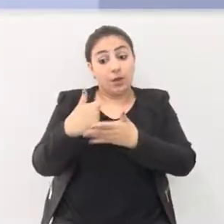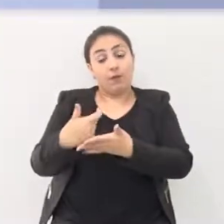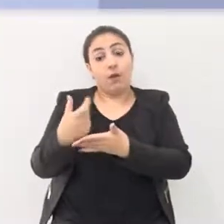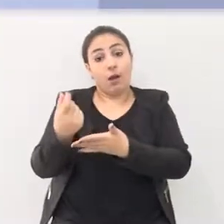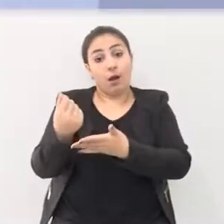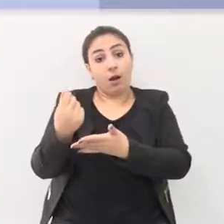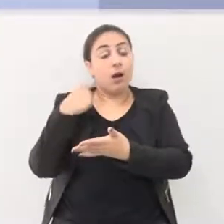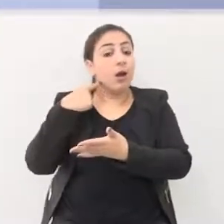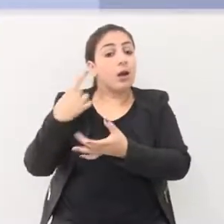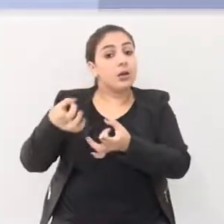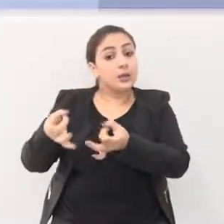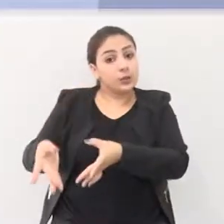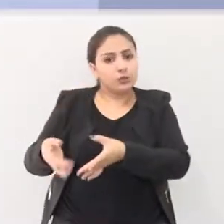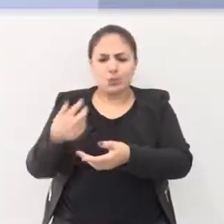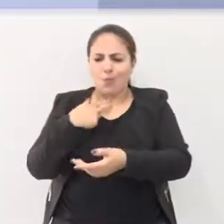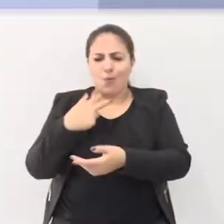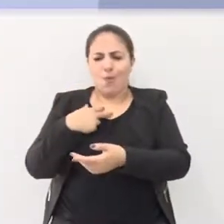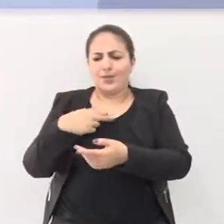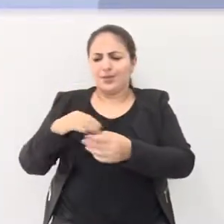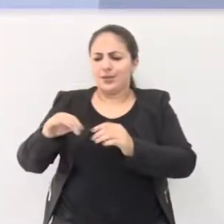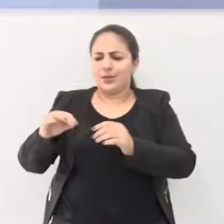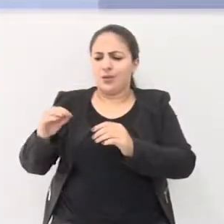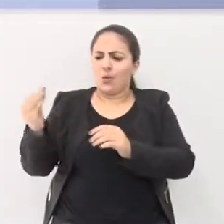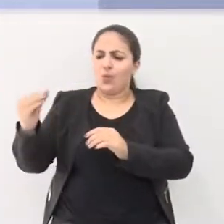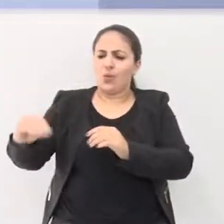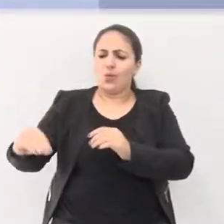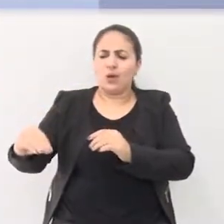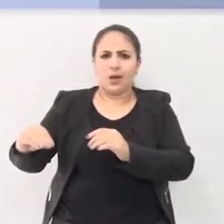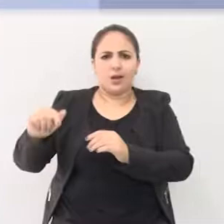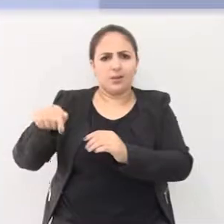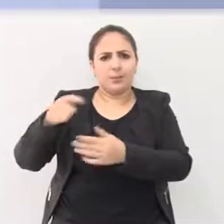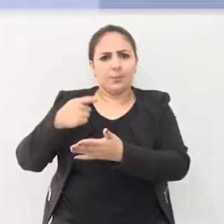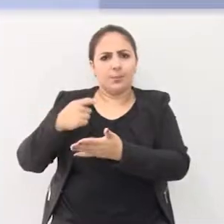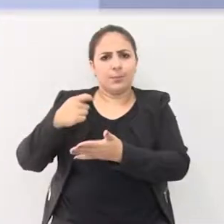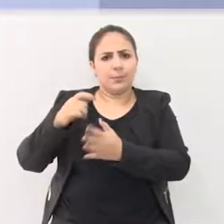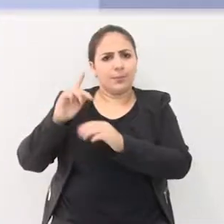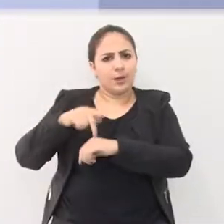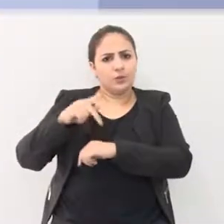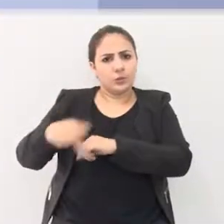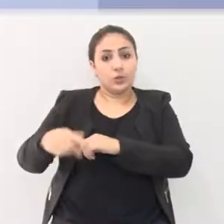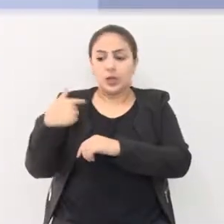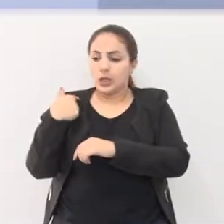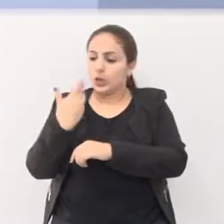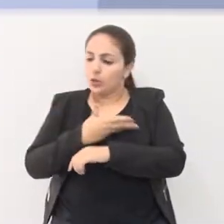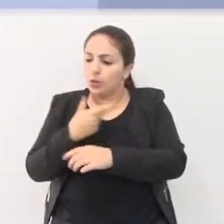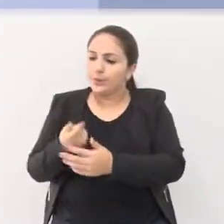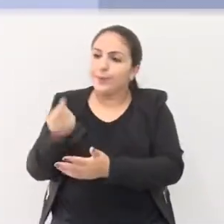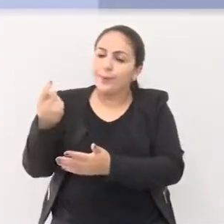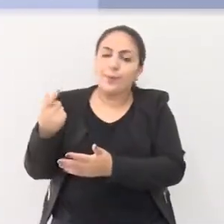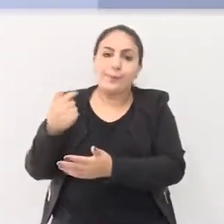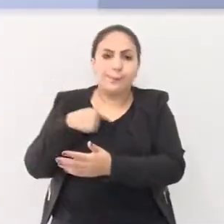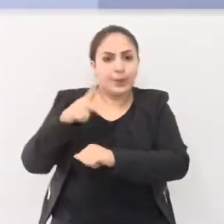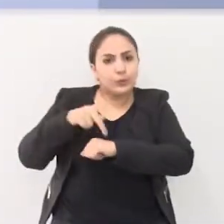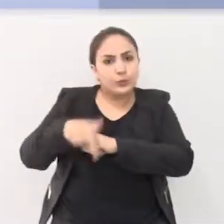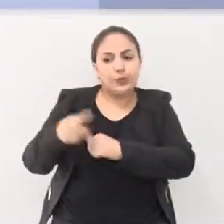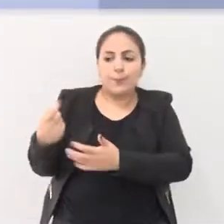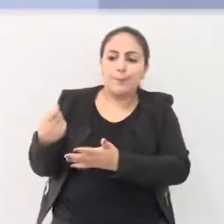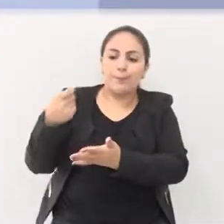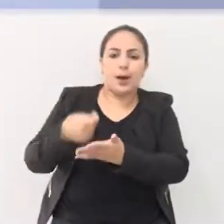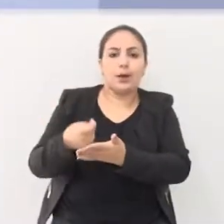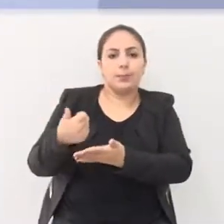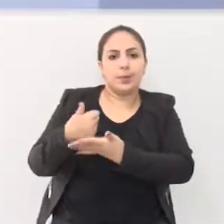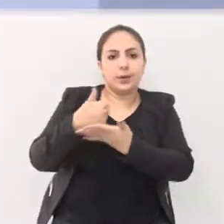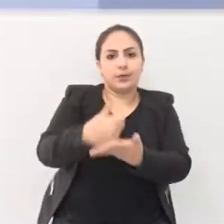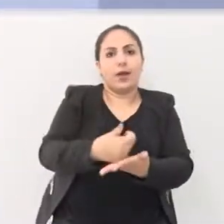o lixo, né? Ela não pode deixar o lixo em Passo Fundo para que nós gastamos aqui, que nós pagamos para levar esse lixo até a Minas do Leão e nós tenhamos